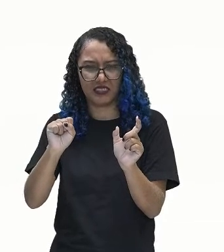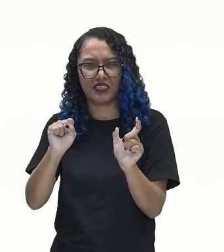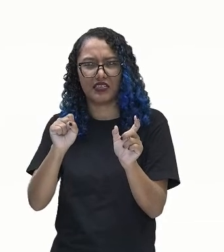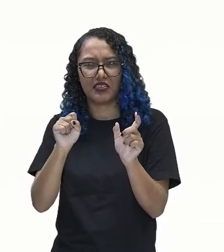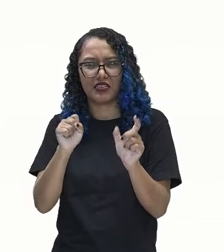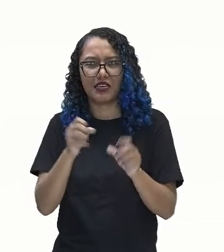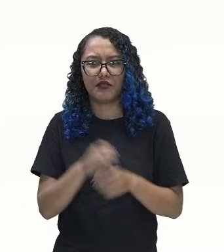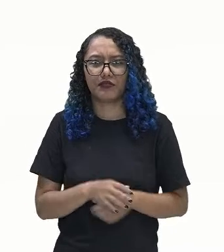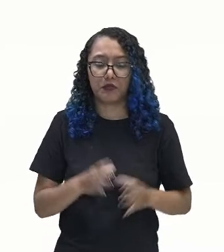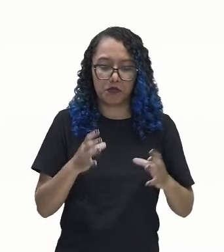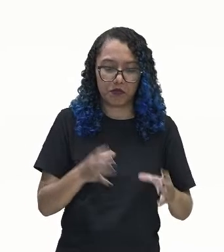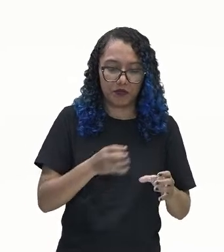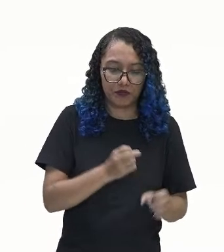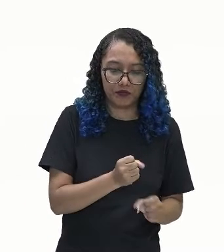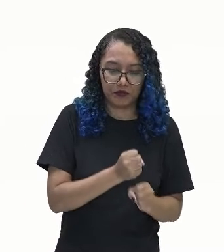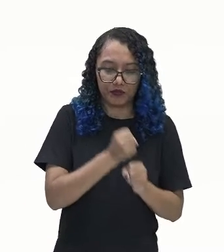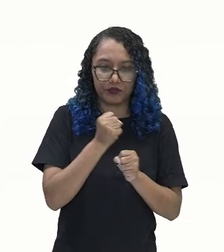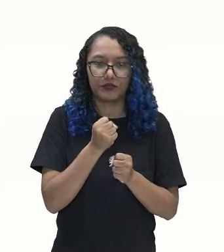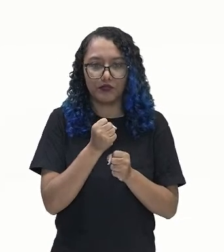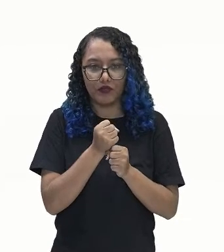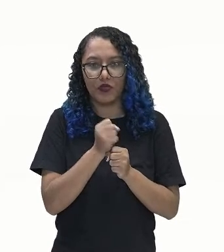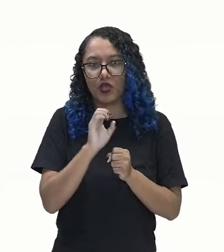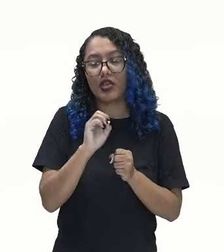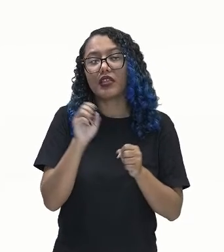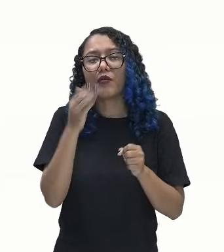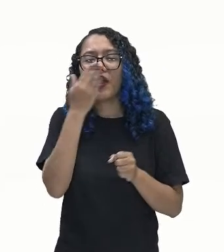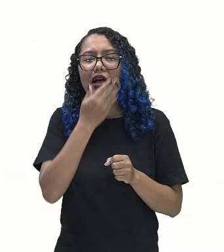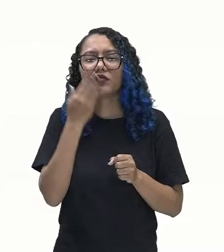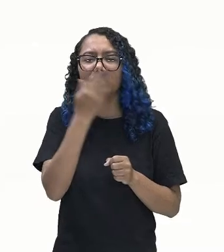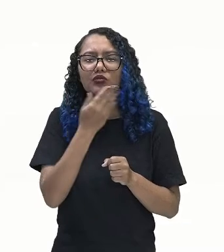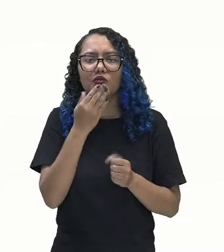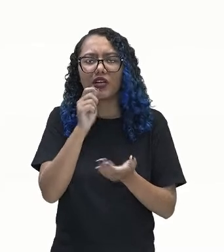2 Cs. A gente escreve açúcar desse jeito com